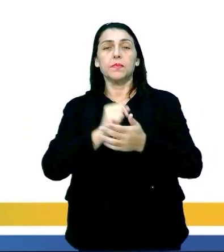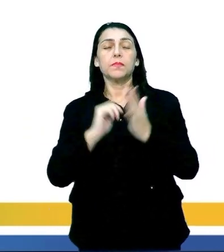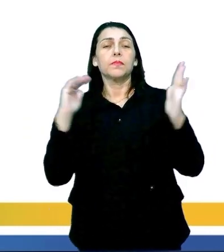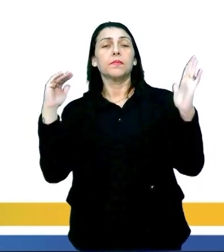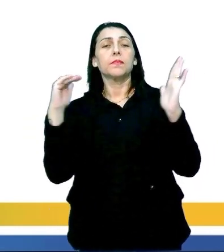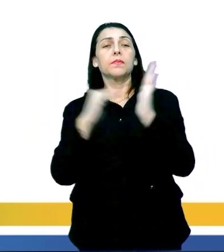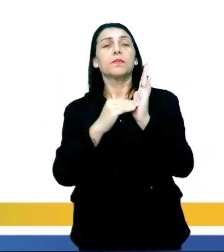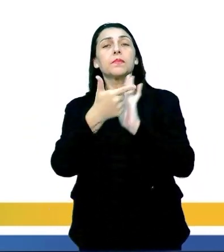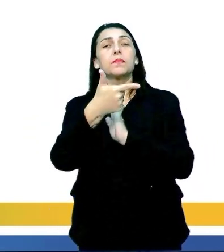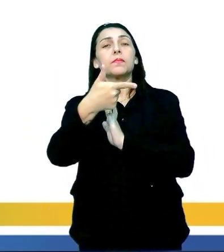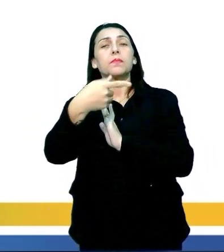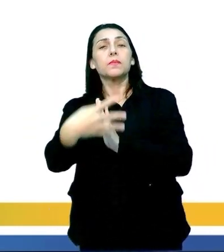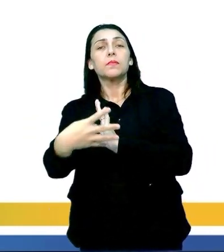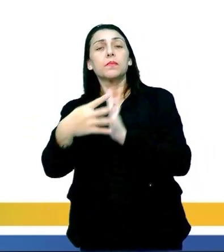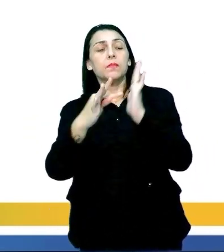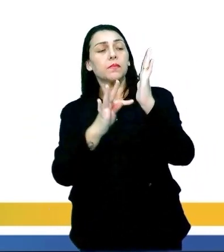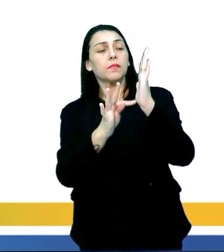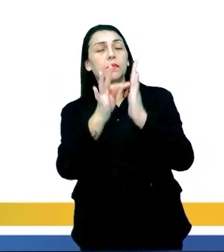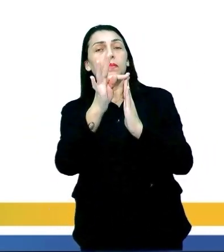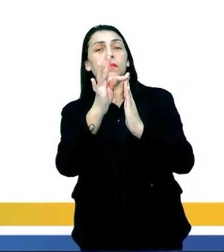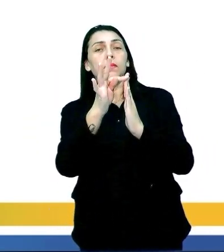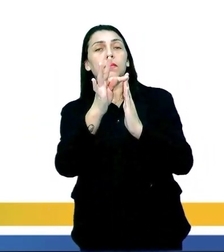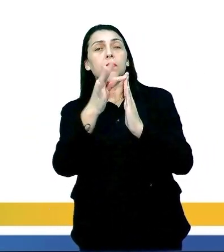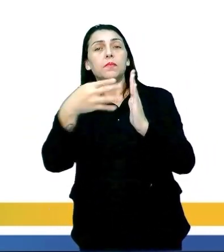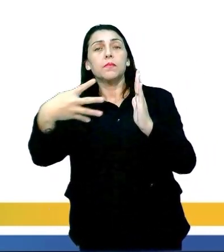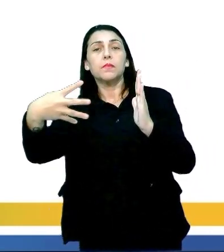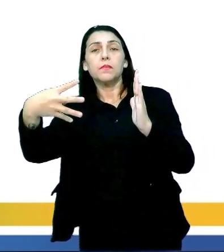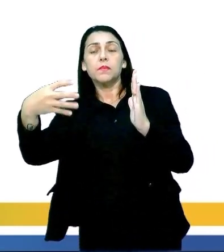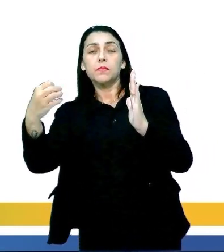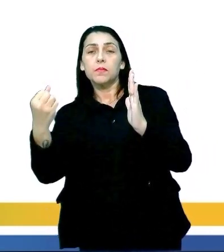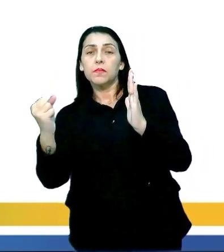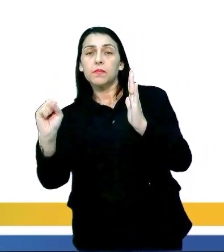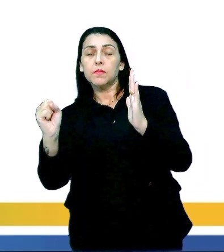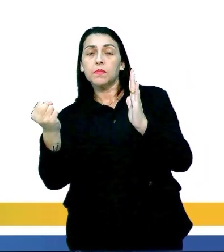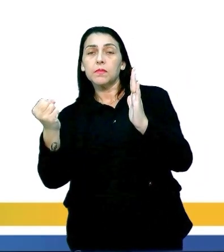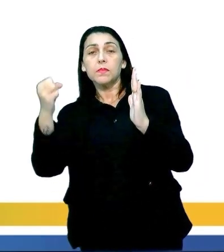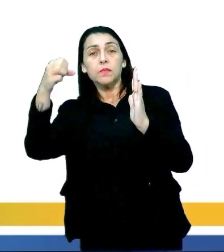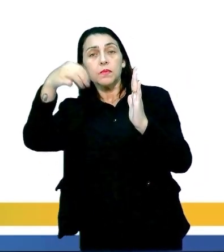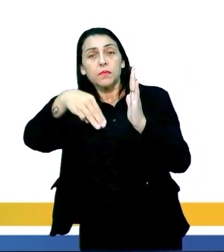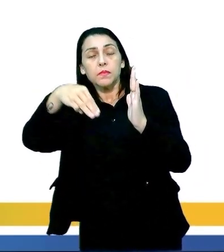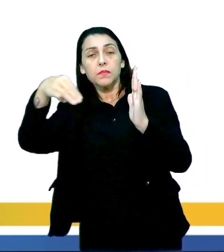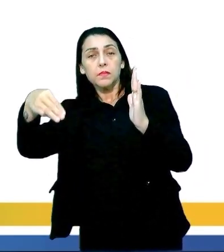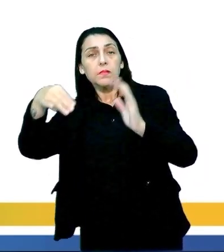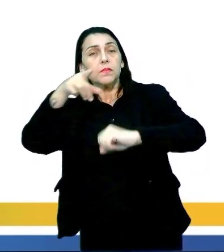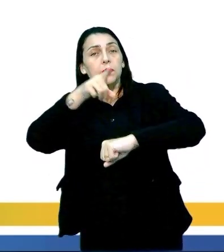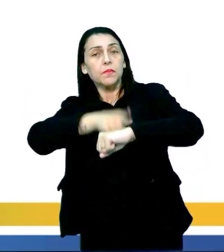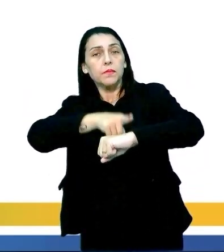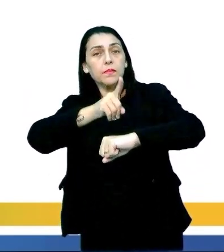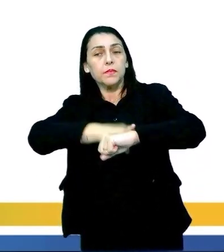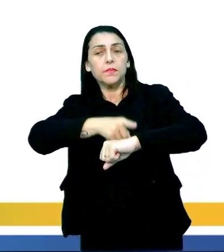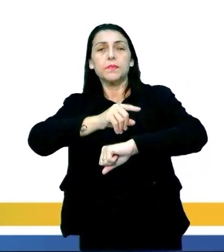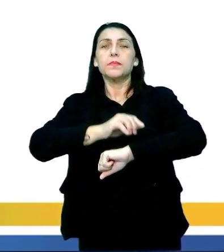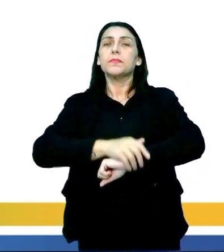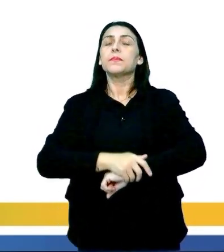o 24 na temperatura e 48 minutos no tempo.